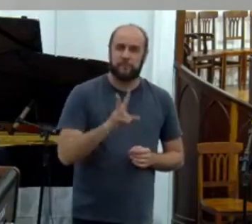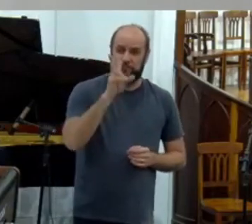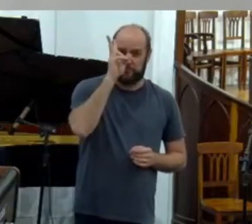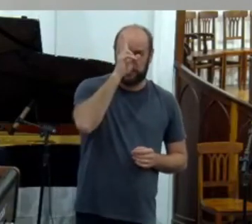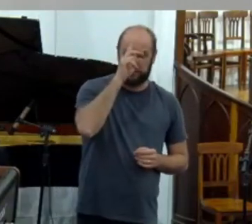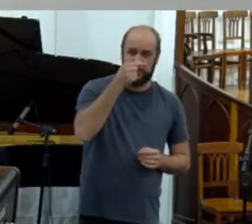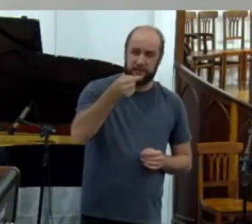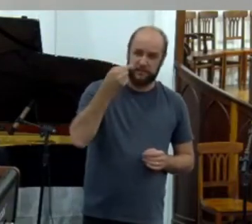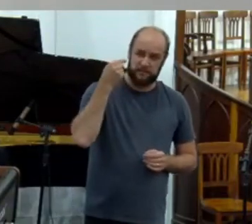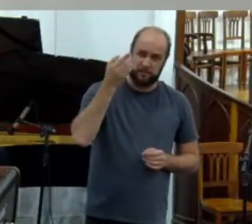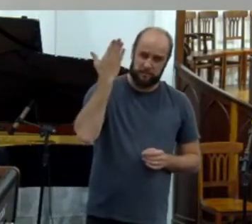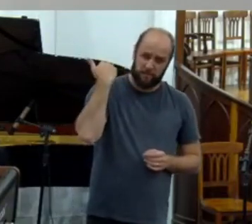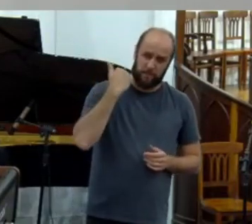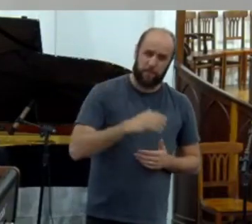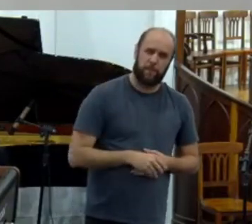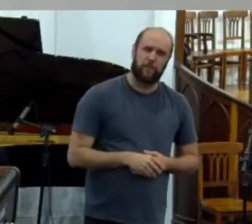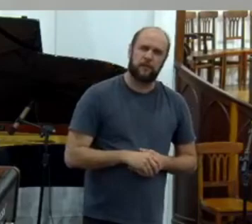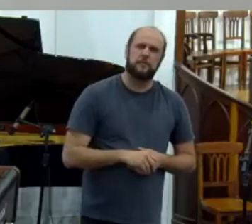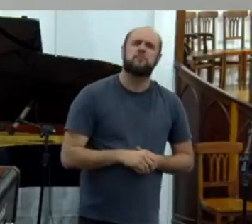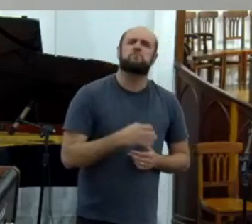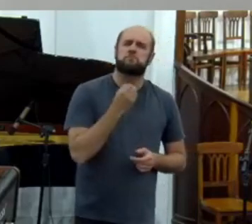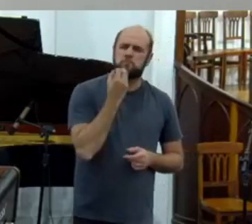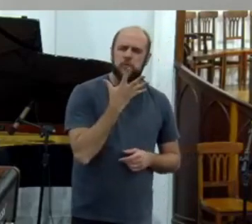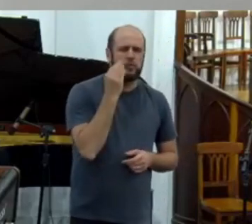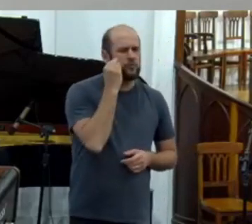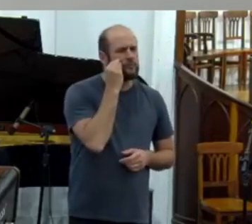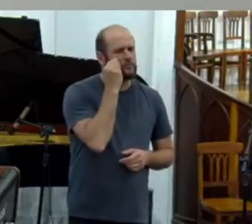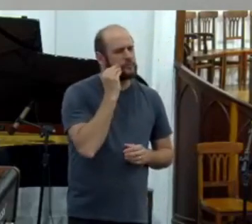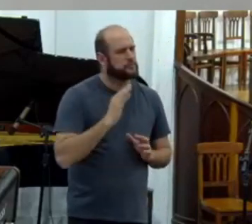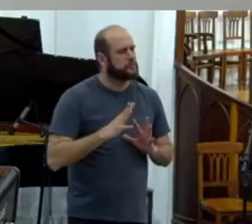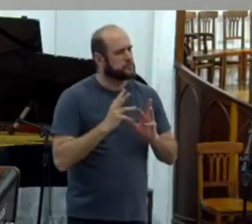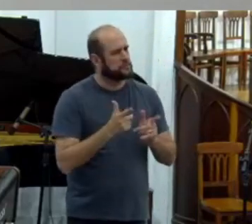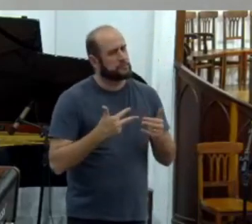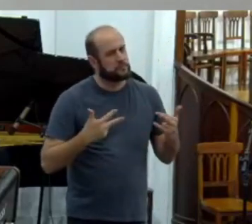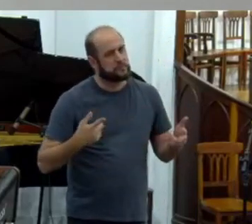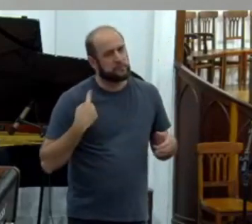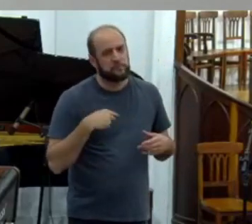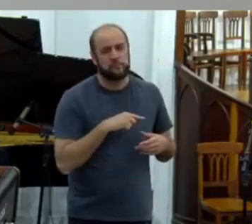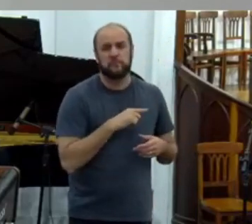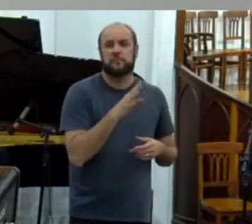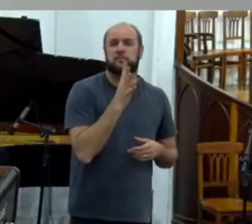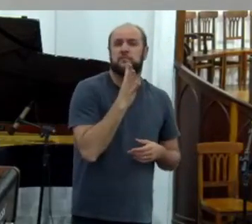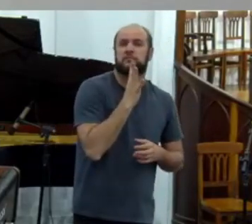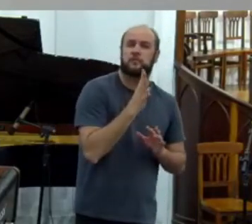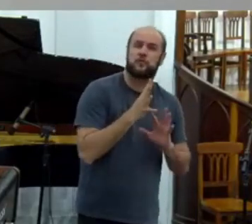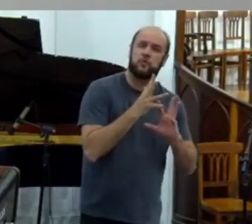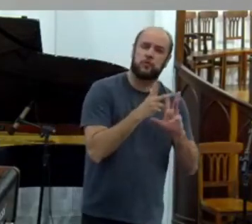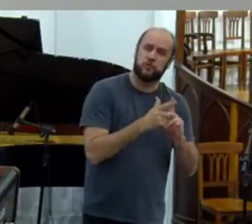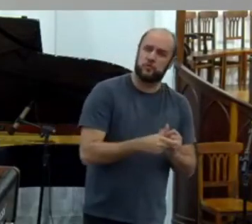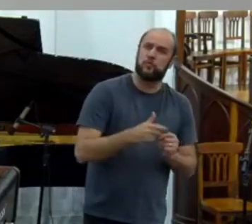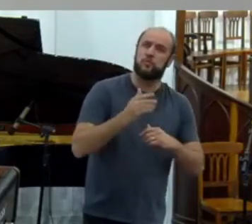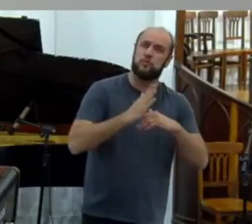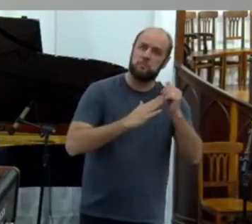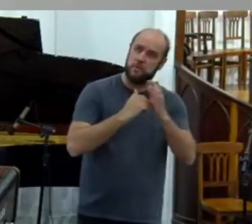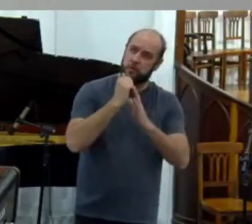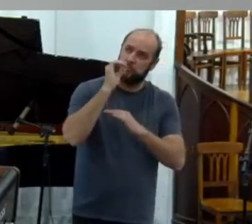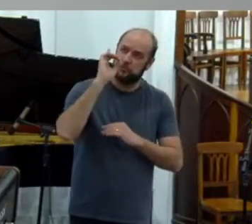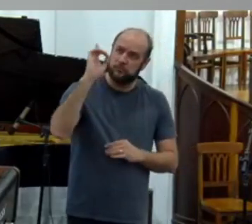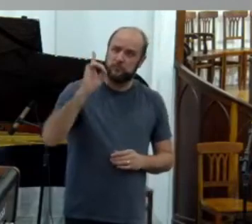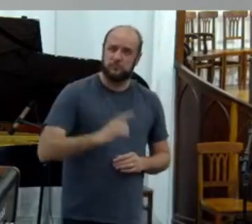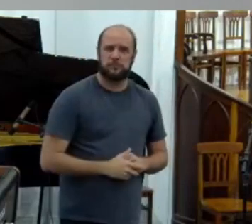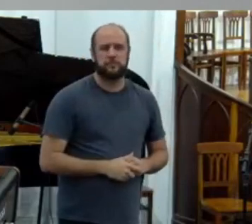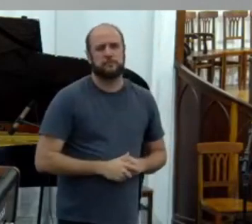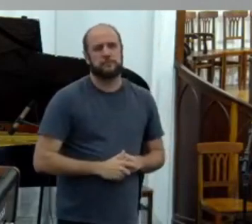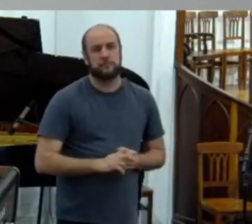semana passada? É bom desfrutar de todas as coisas quando nós reconhecemos que tudo vem da mão de Deus,